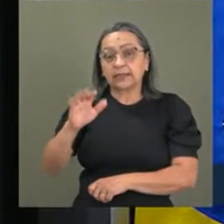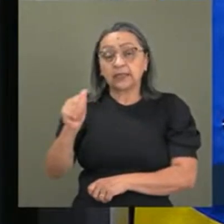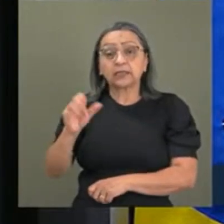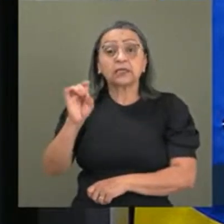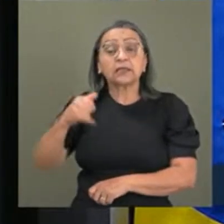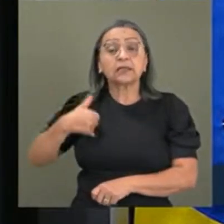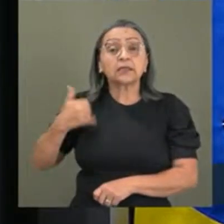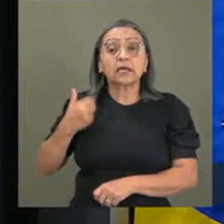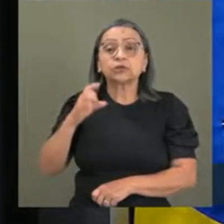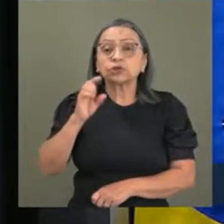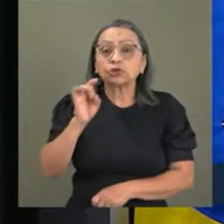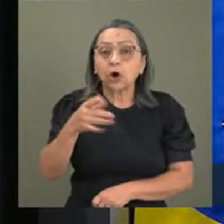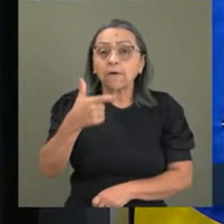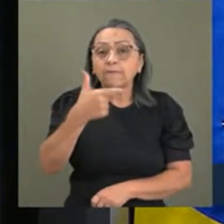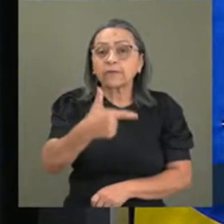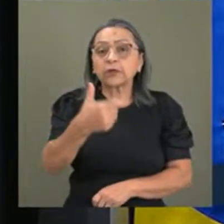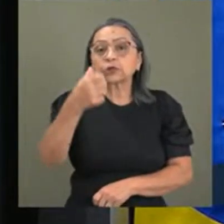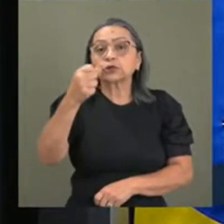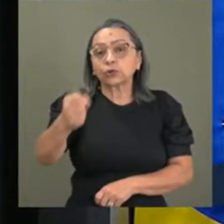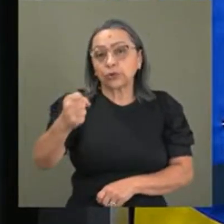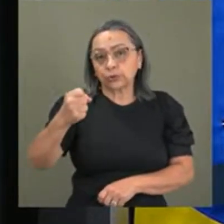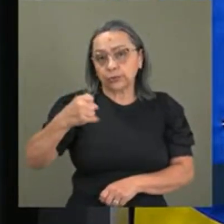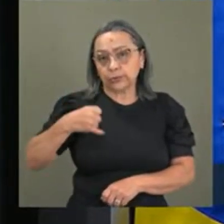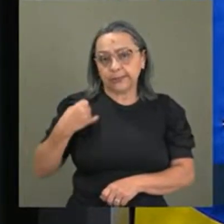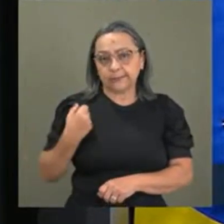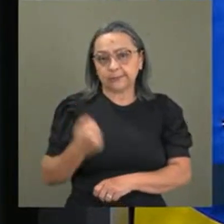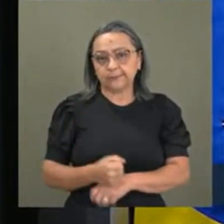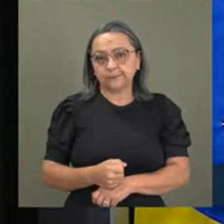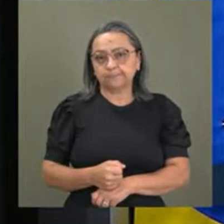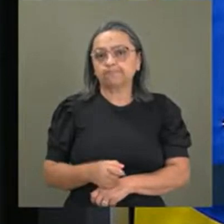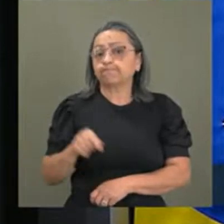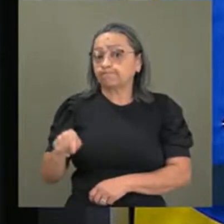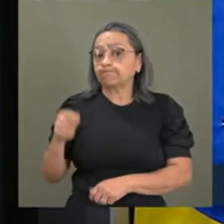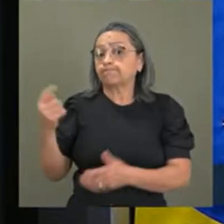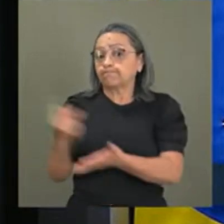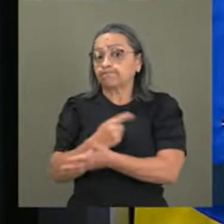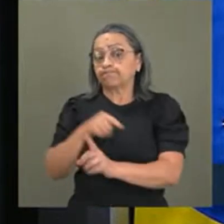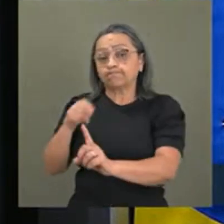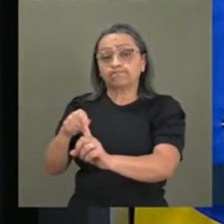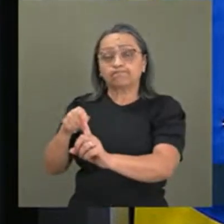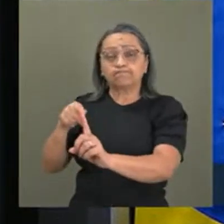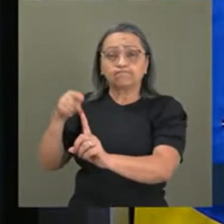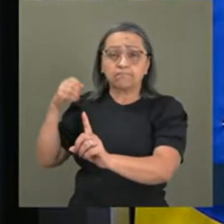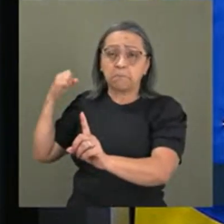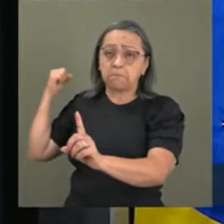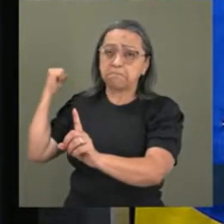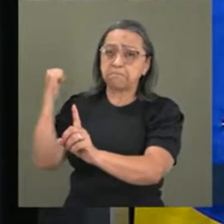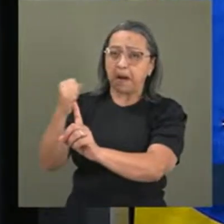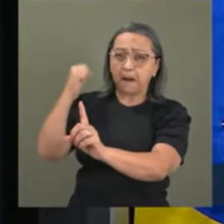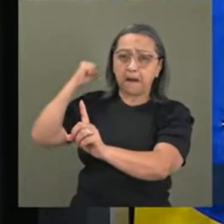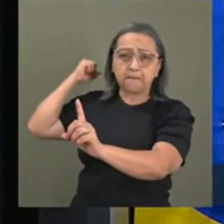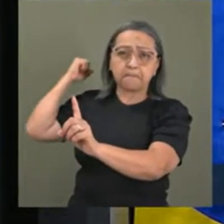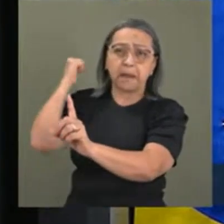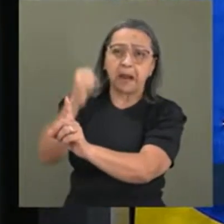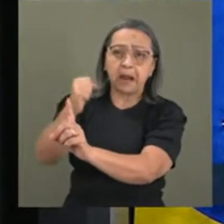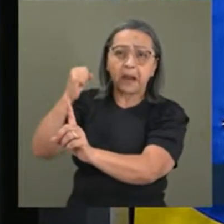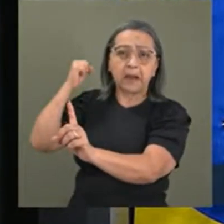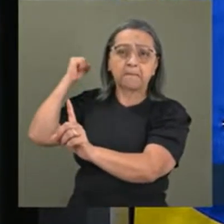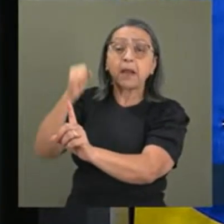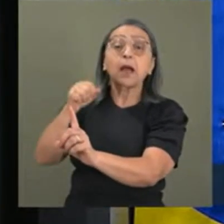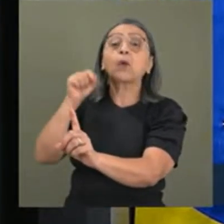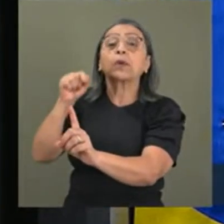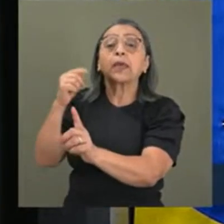apenas 28 anos, foi brutalmente esfaqueada enquanto